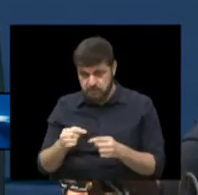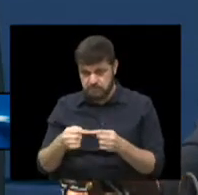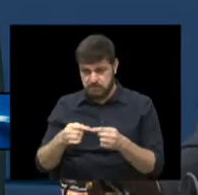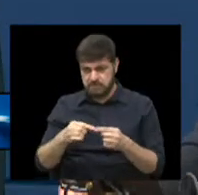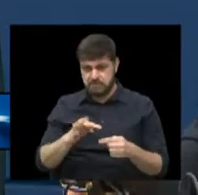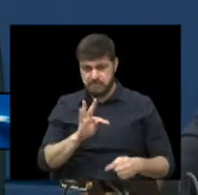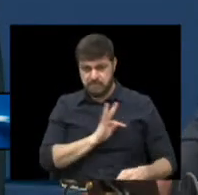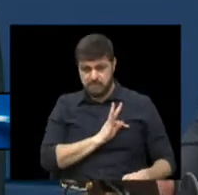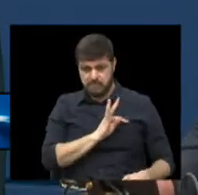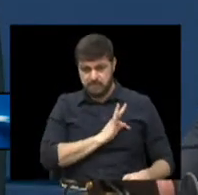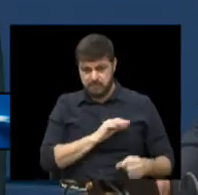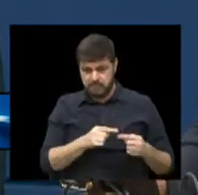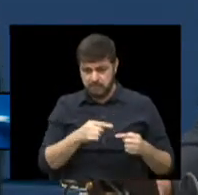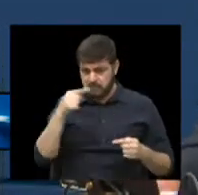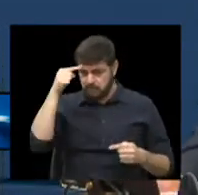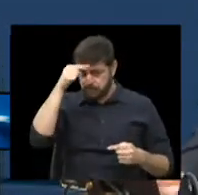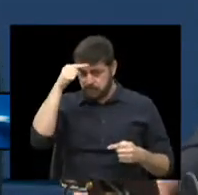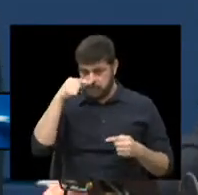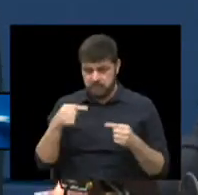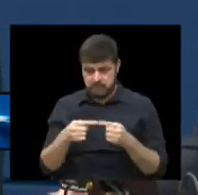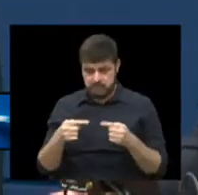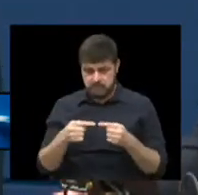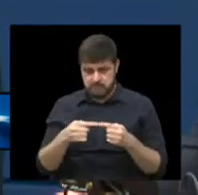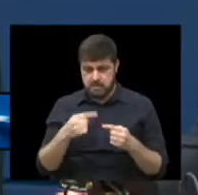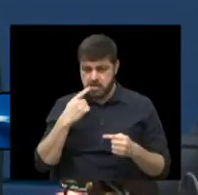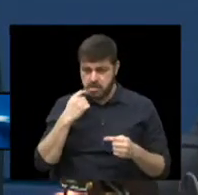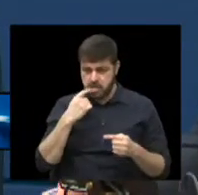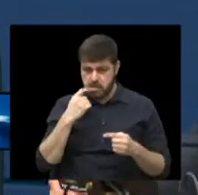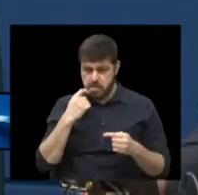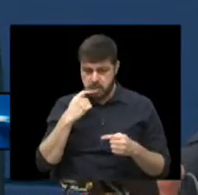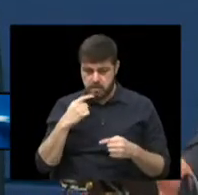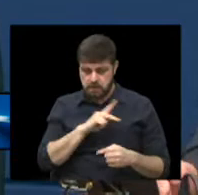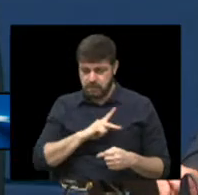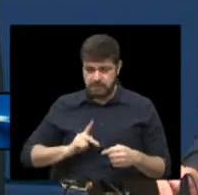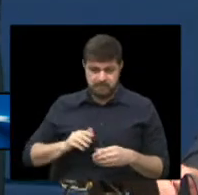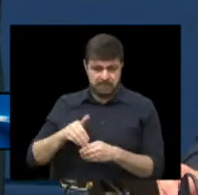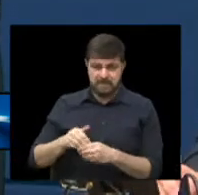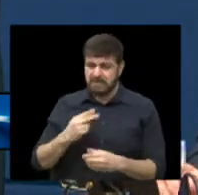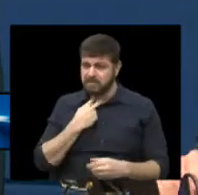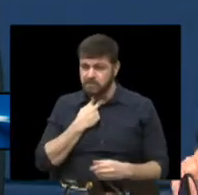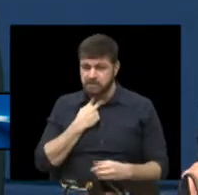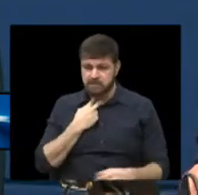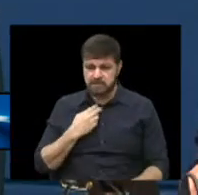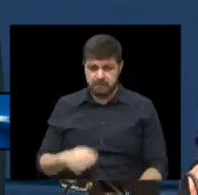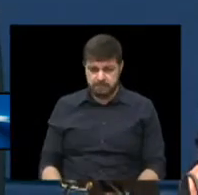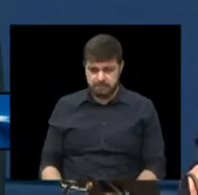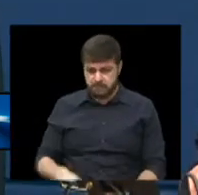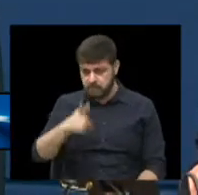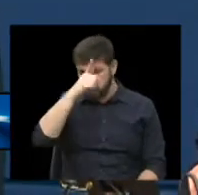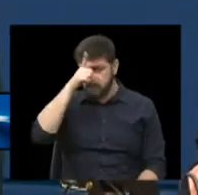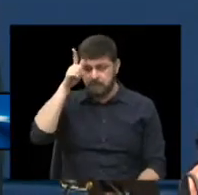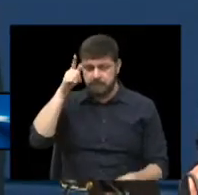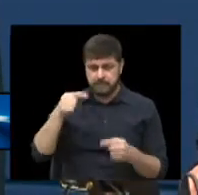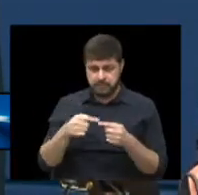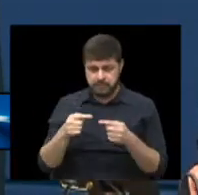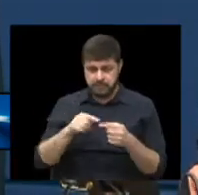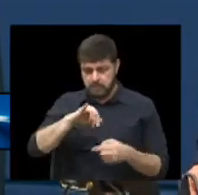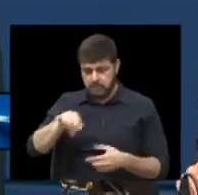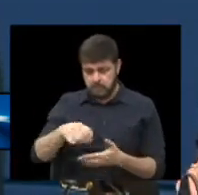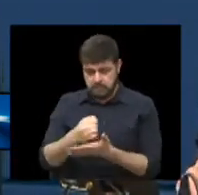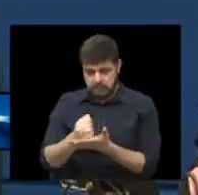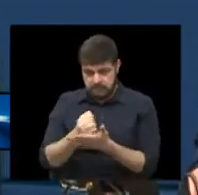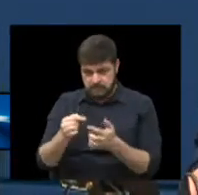sim, Fernando Mendes, sim, Felipe Marquesi, sim, Gilberto Vermelho preside a sessão, não vota, Gustavo Peta, sim, Jorge da